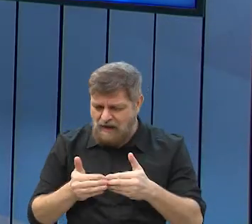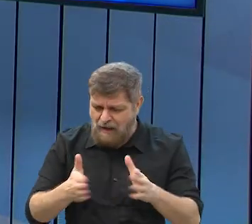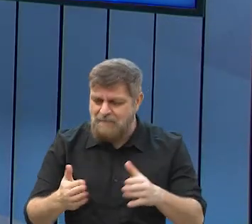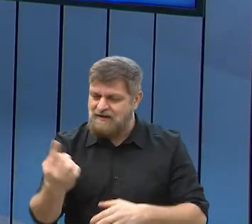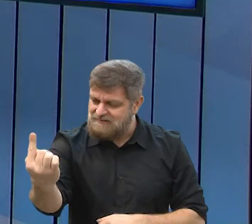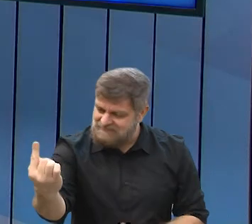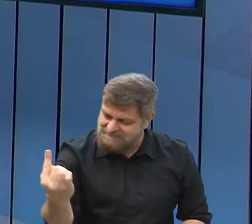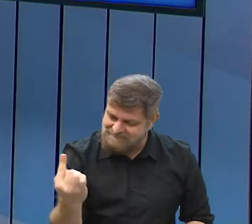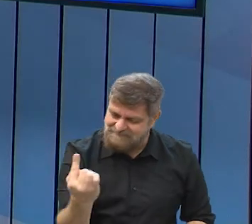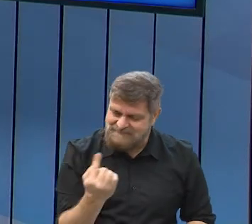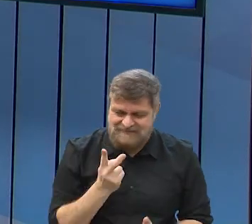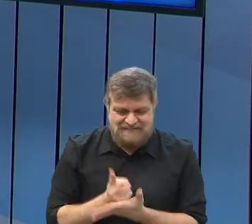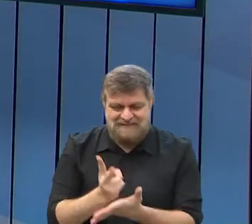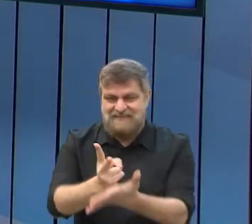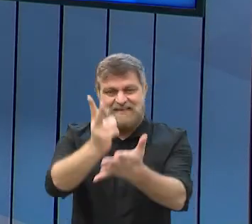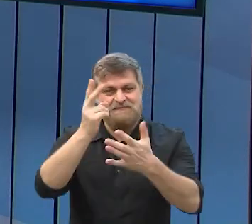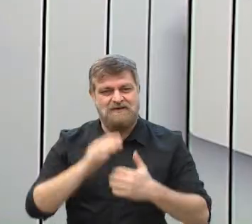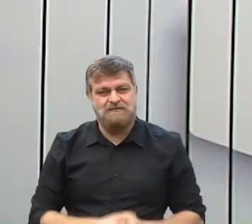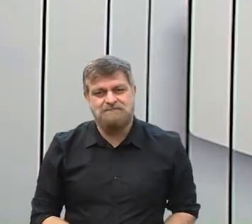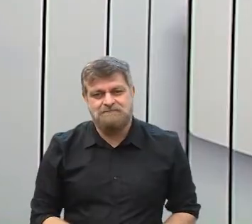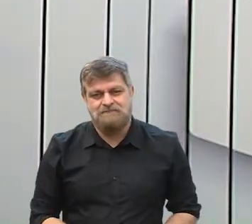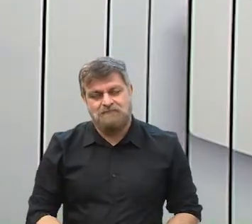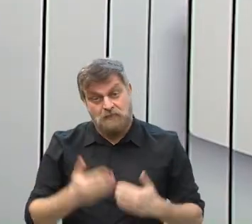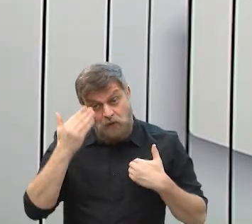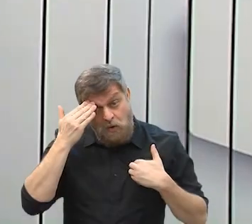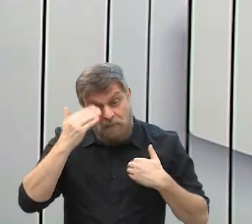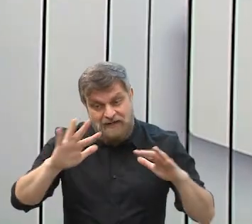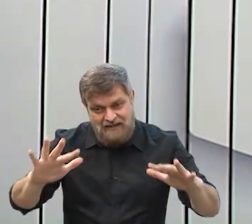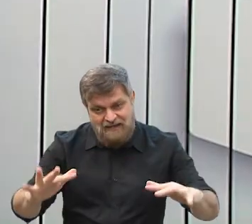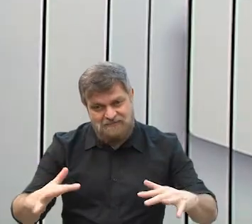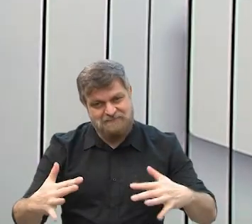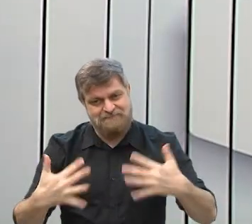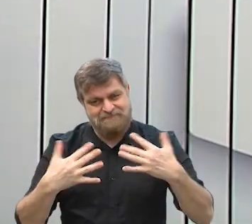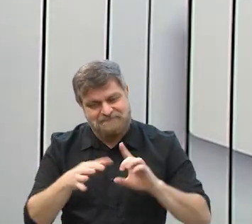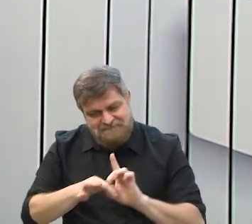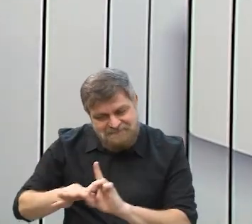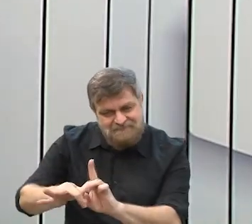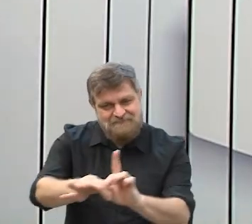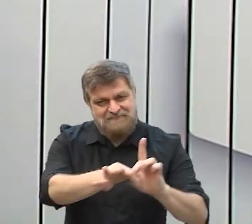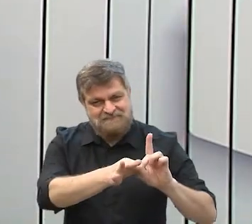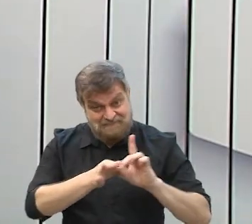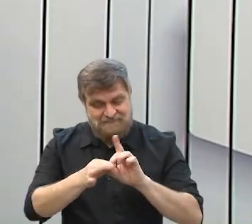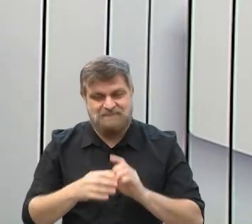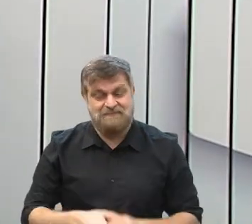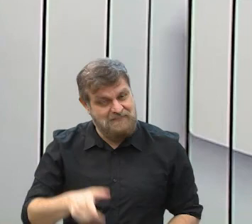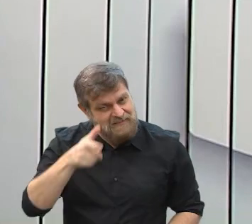Campinas estão sempre abertas. Muito obrigado você também pela companhia e